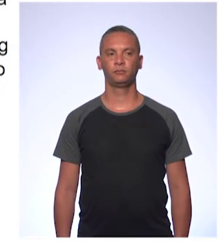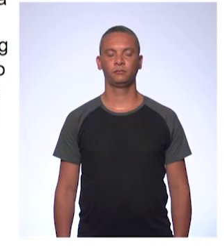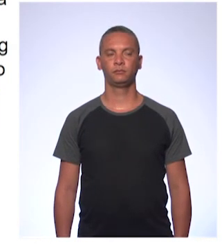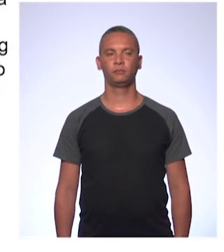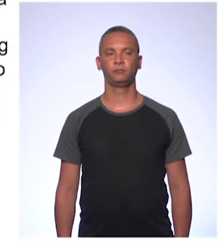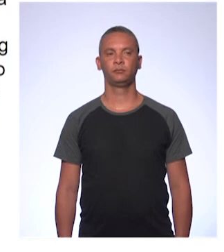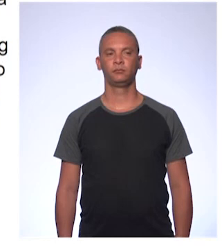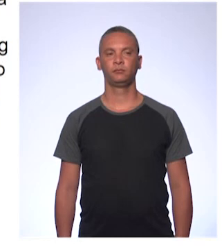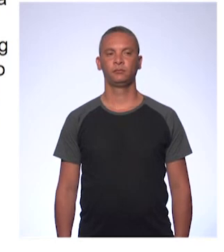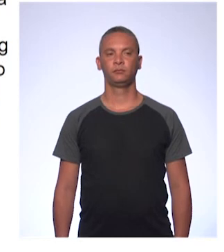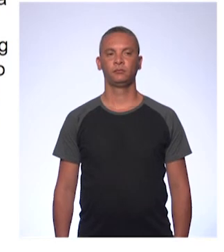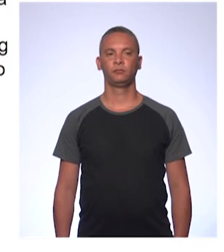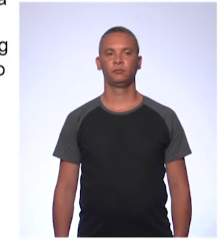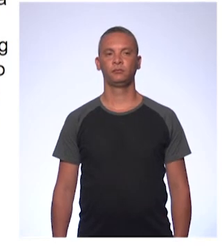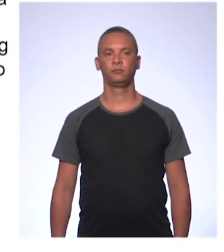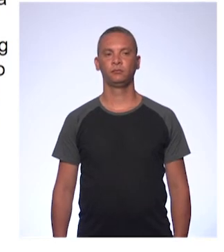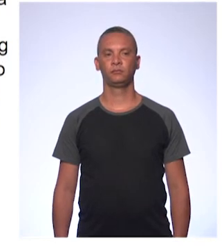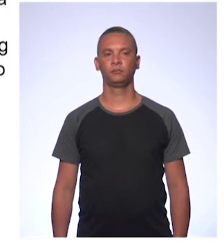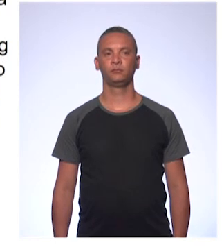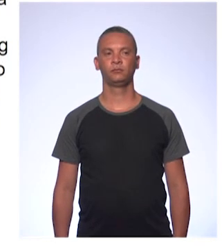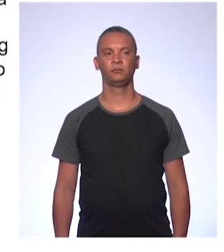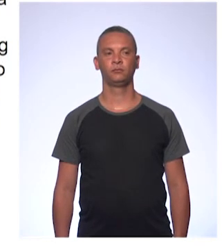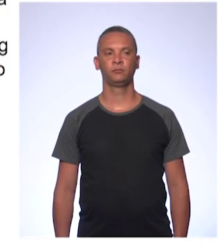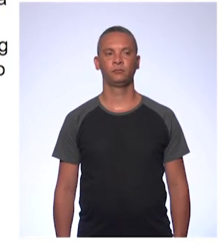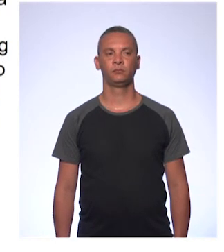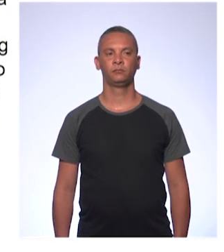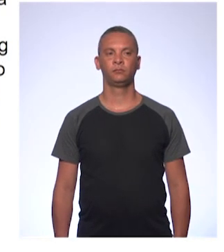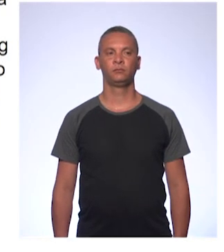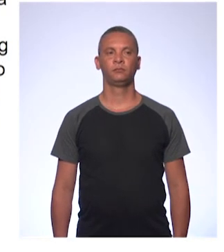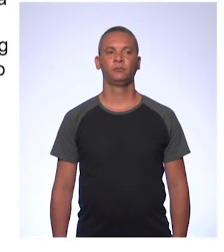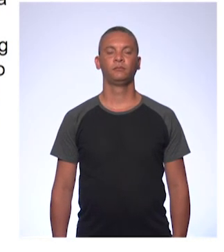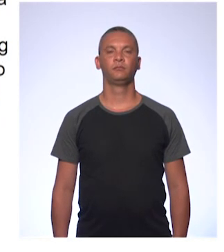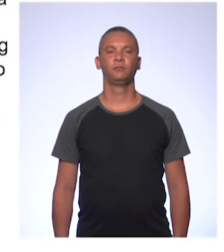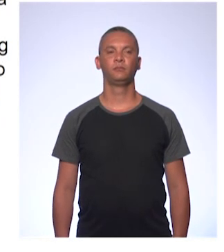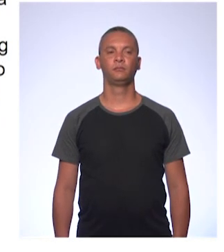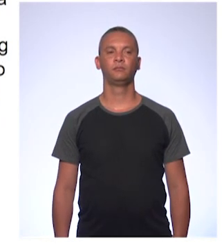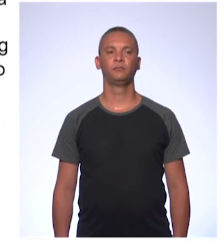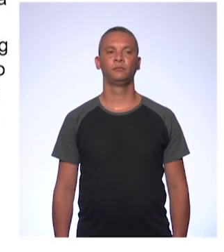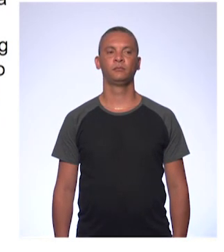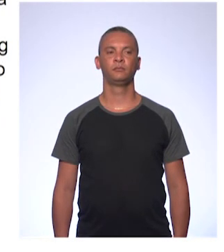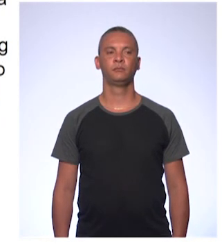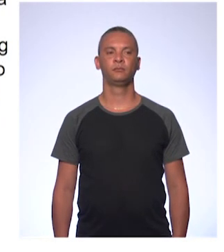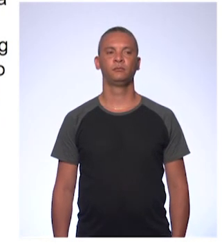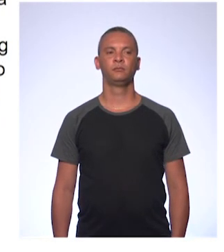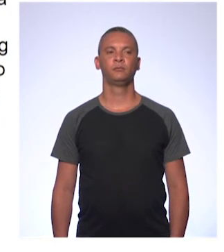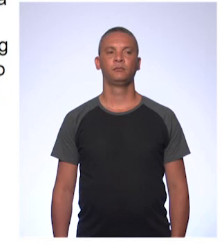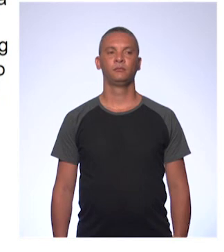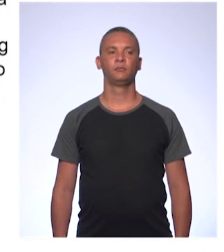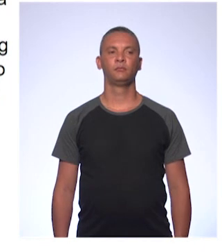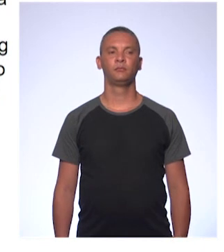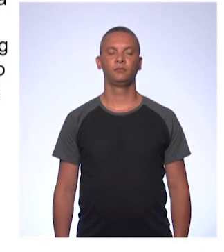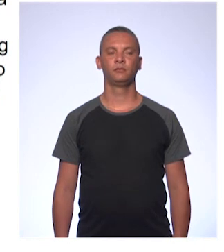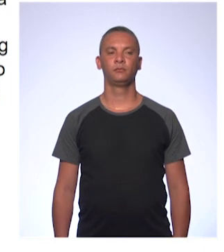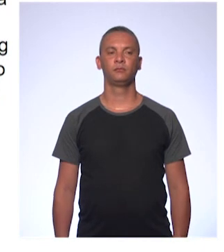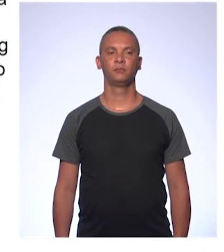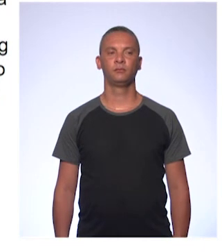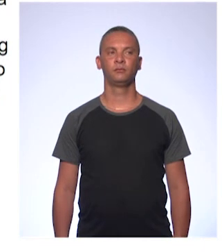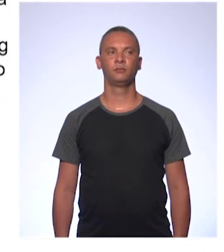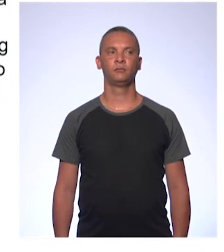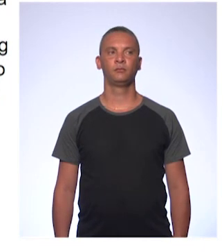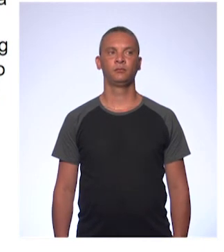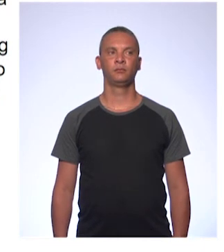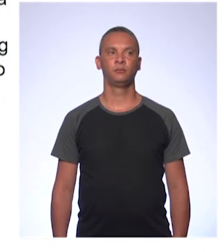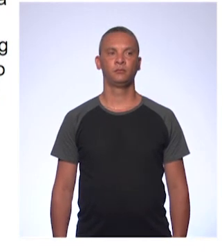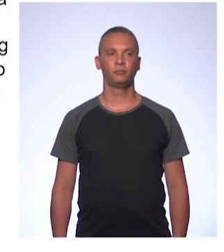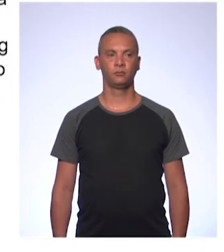liderar una revolución con su propio modelo de arquitetura modular prefabricada. Bom, já